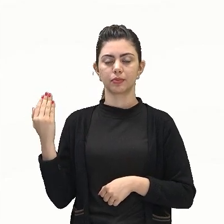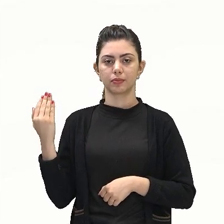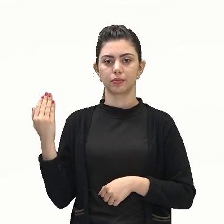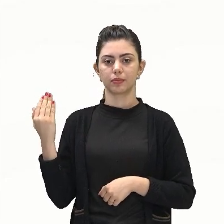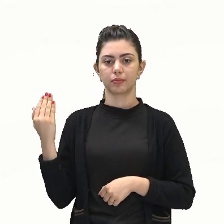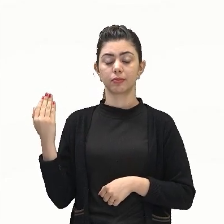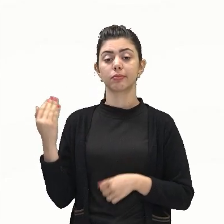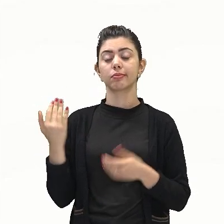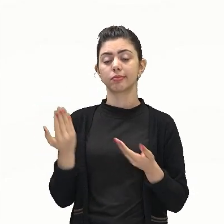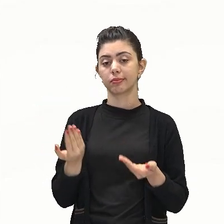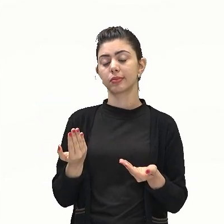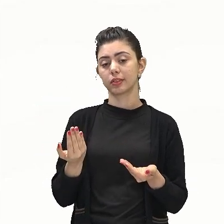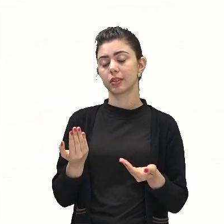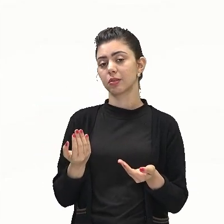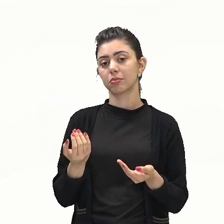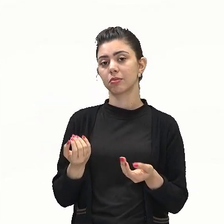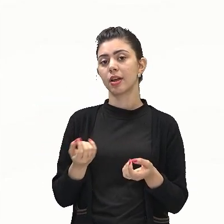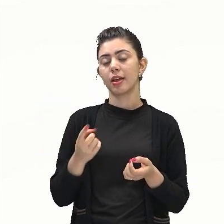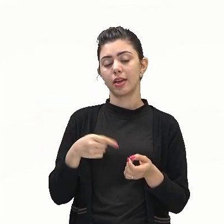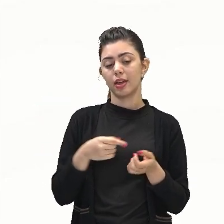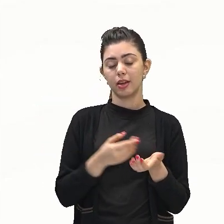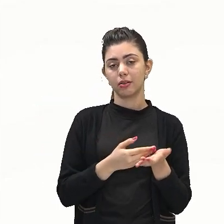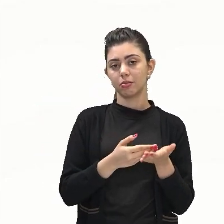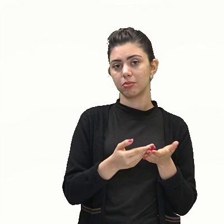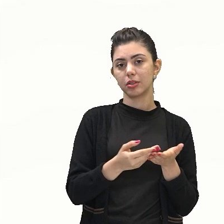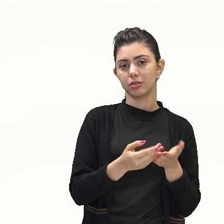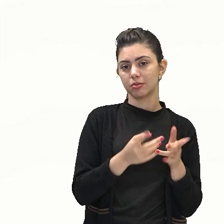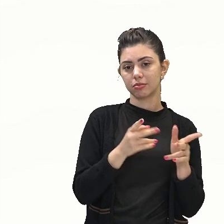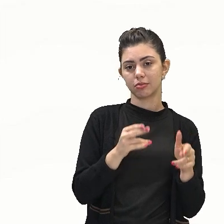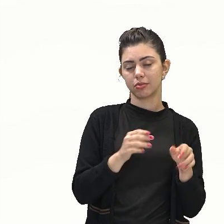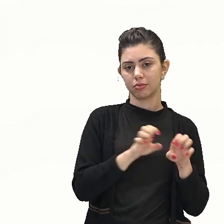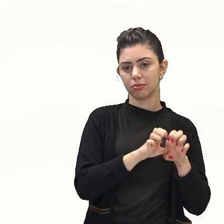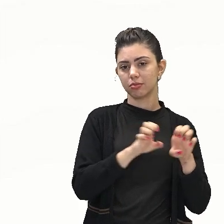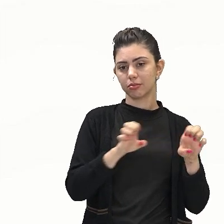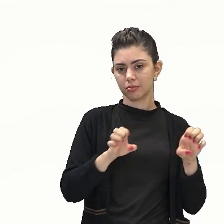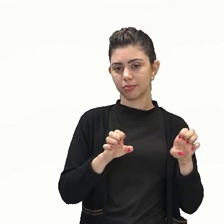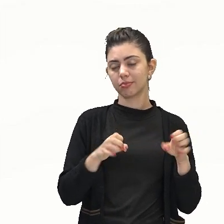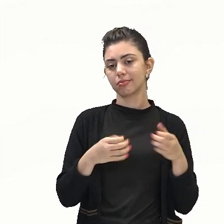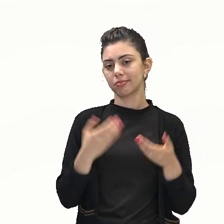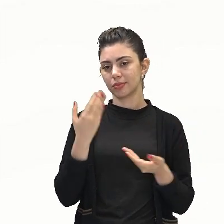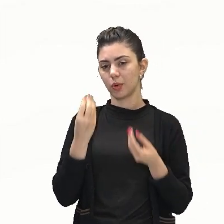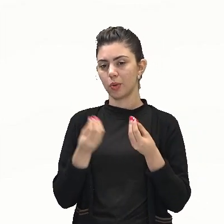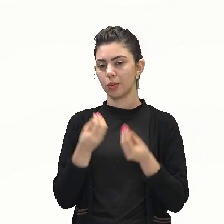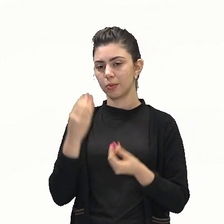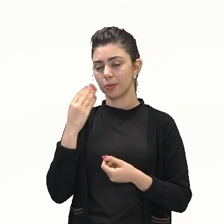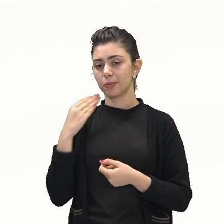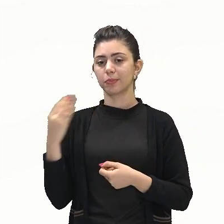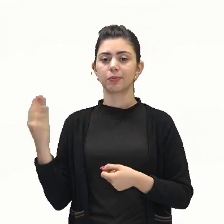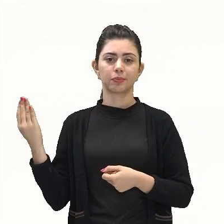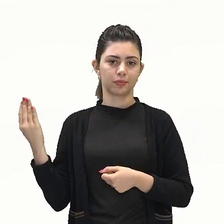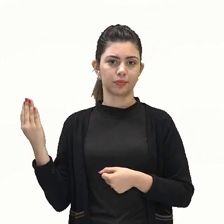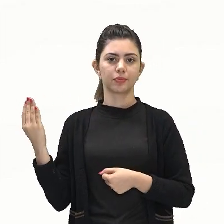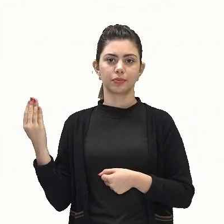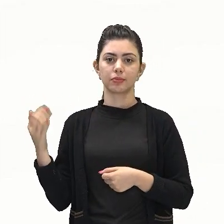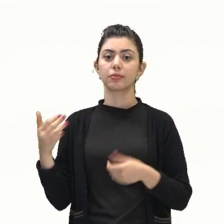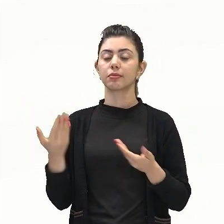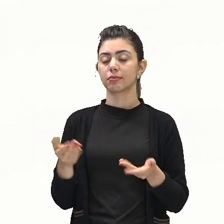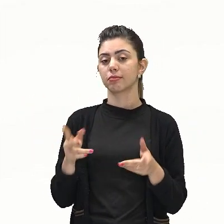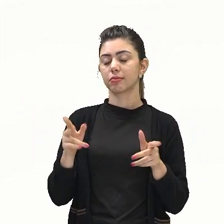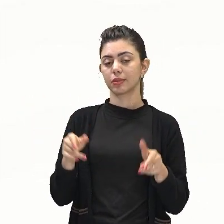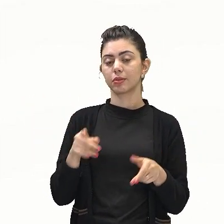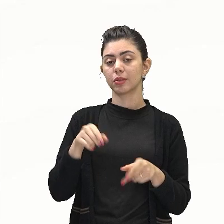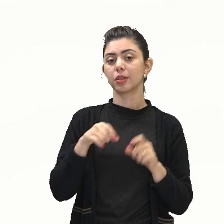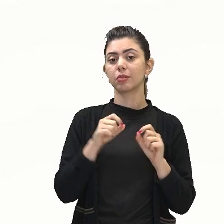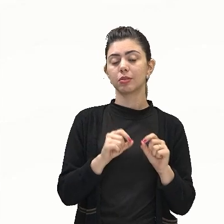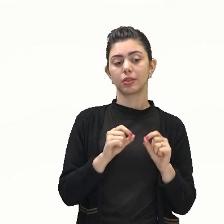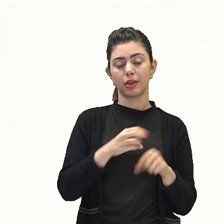certo? Eu volto lá para aquele meu sistema, ok? E eu tenho aqui, né, igual a minha matriz composta